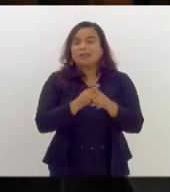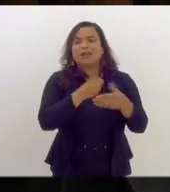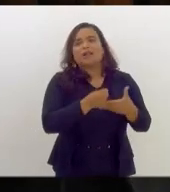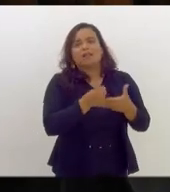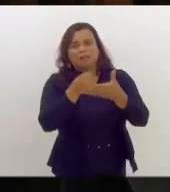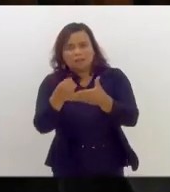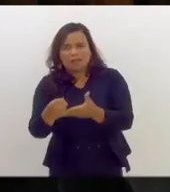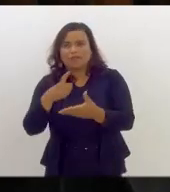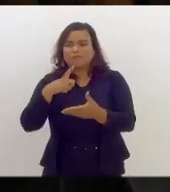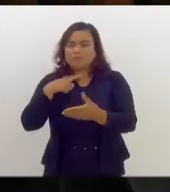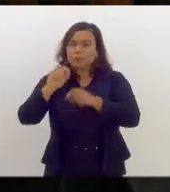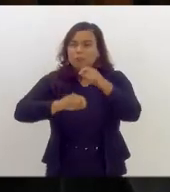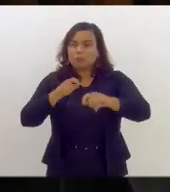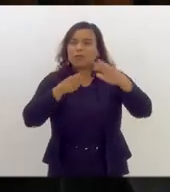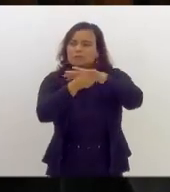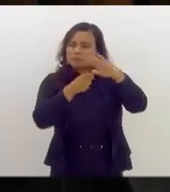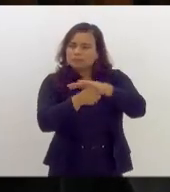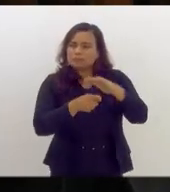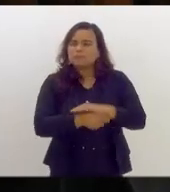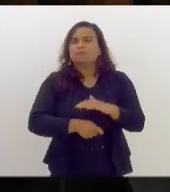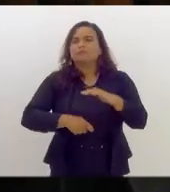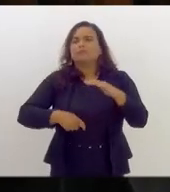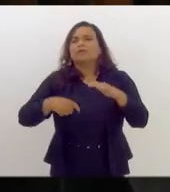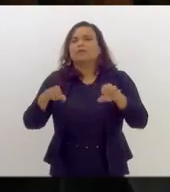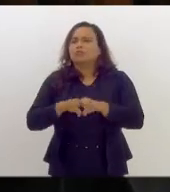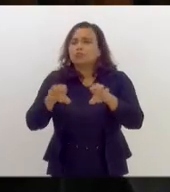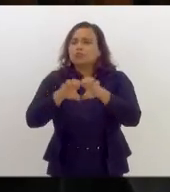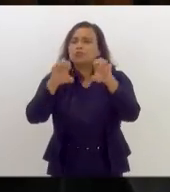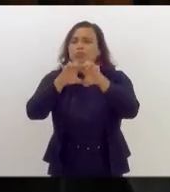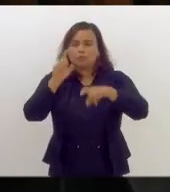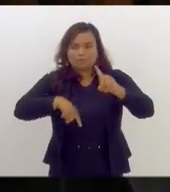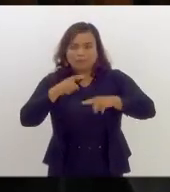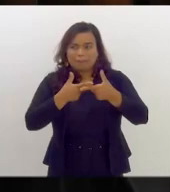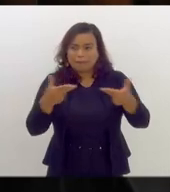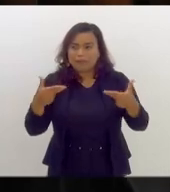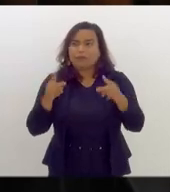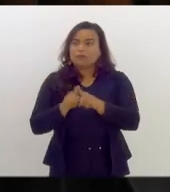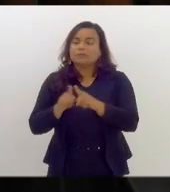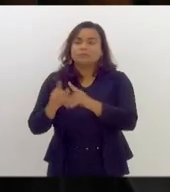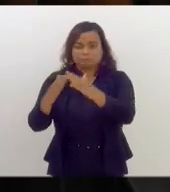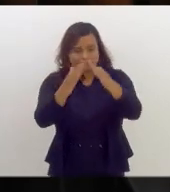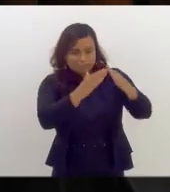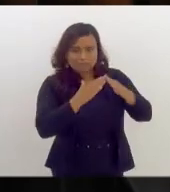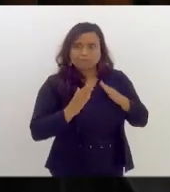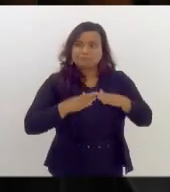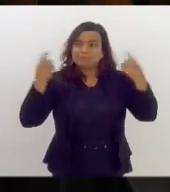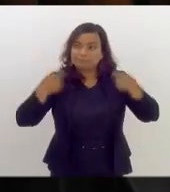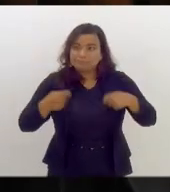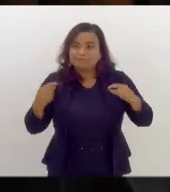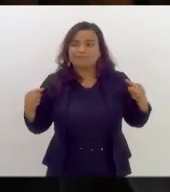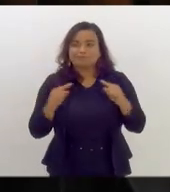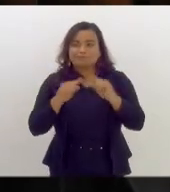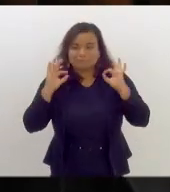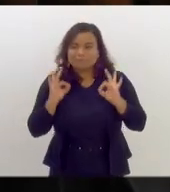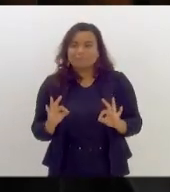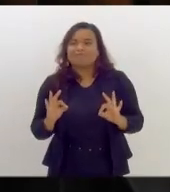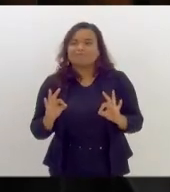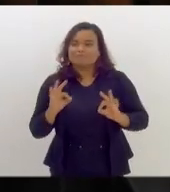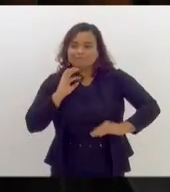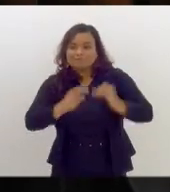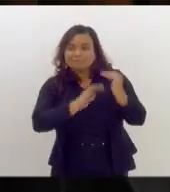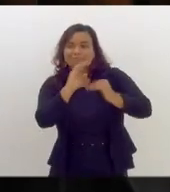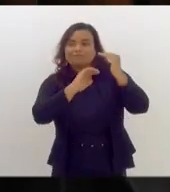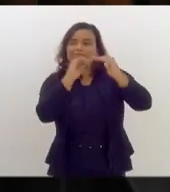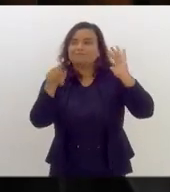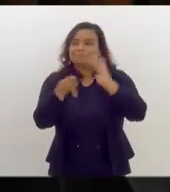os investimentos de infraestrutura e habitação tão necessários para o